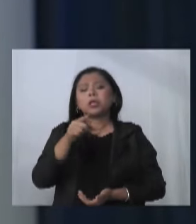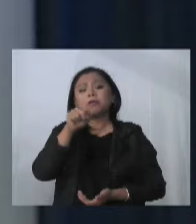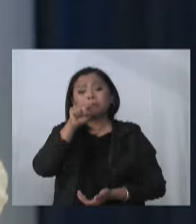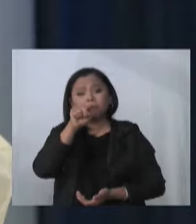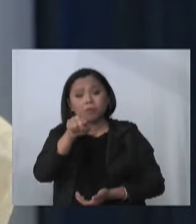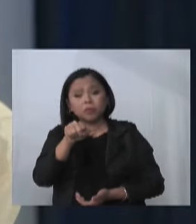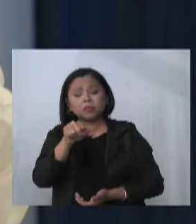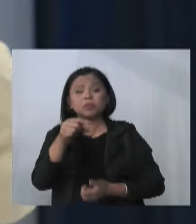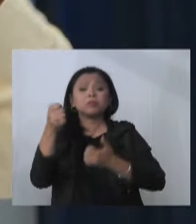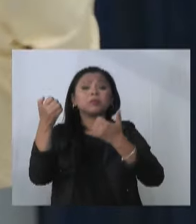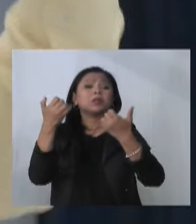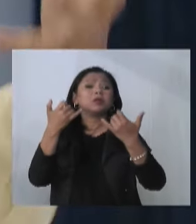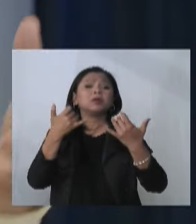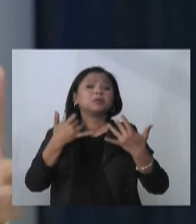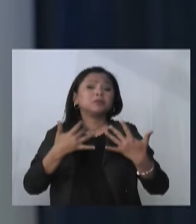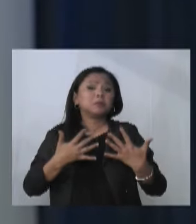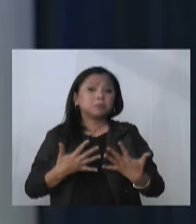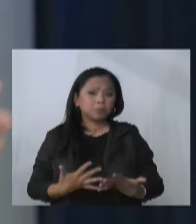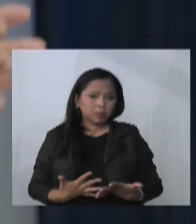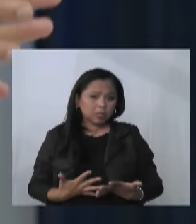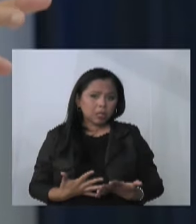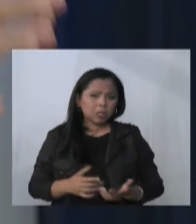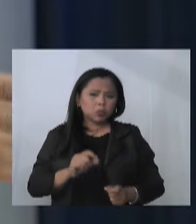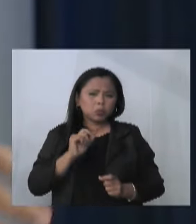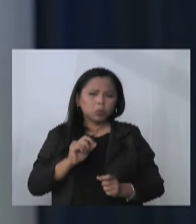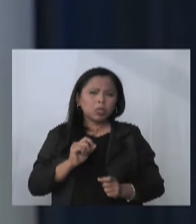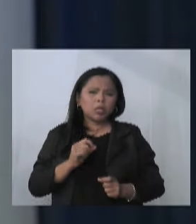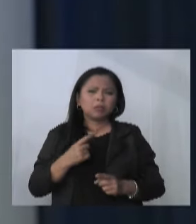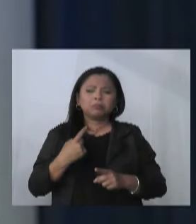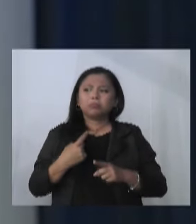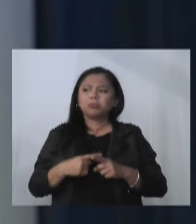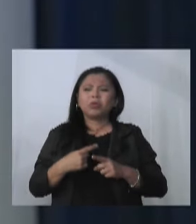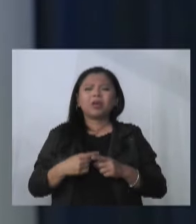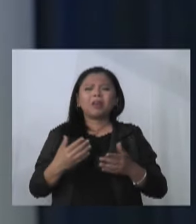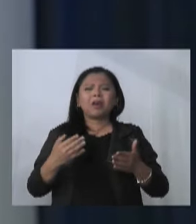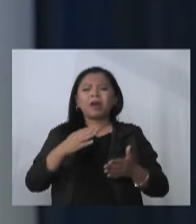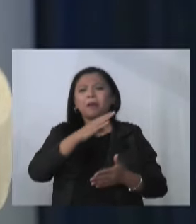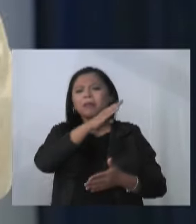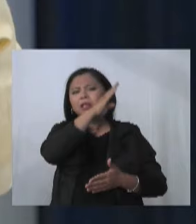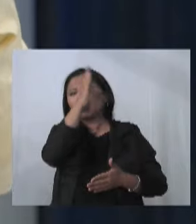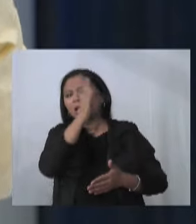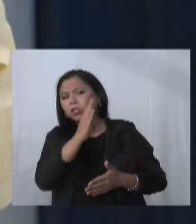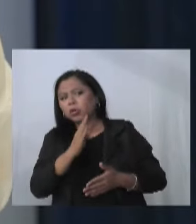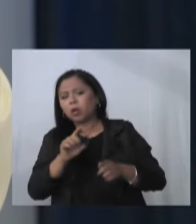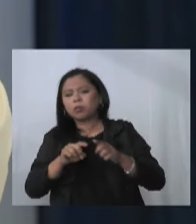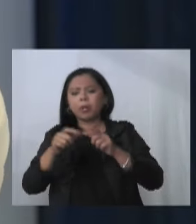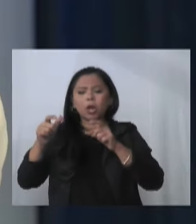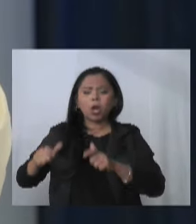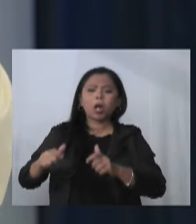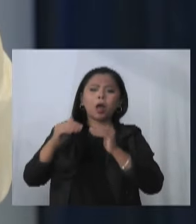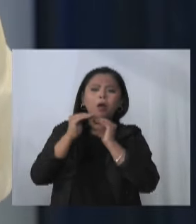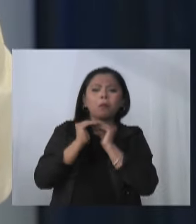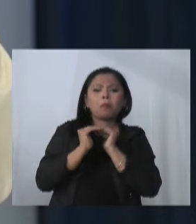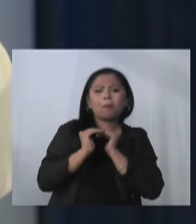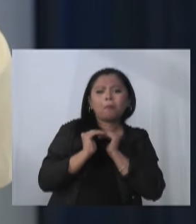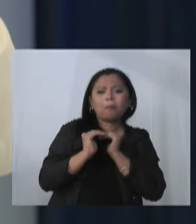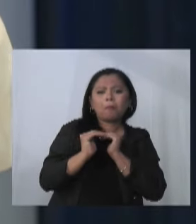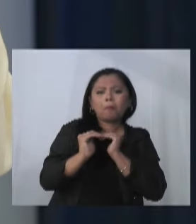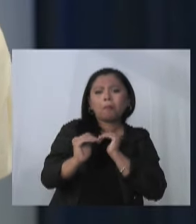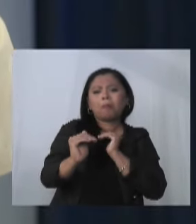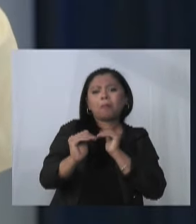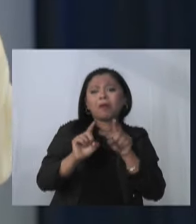para tirar esse marasmo nacional, local? Haja vista, a Prefeitura Municipal deu